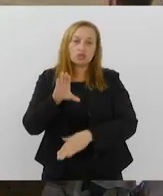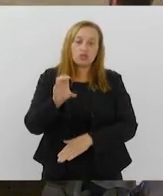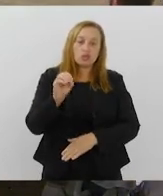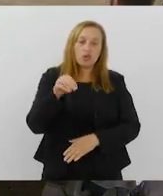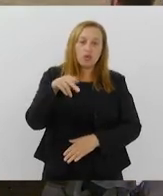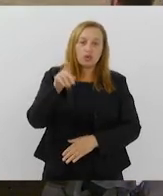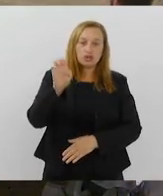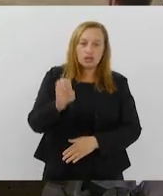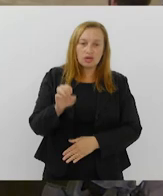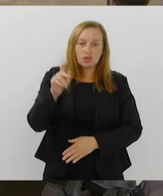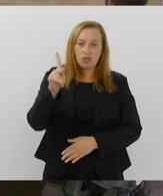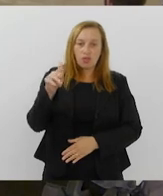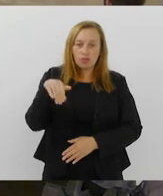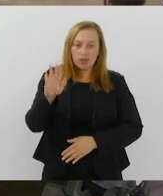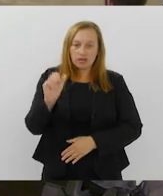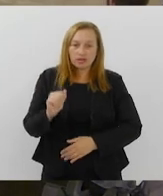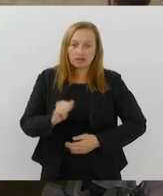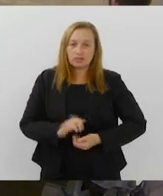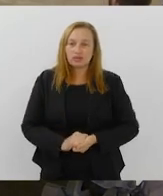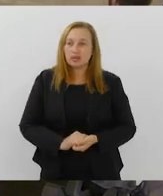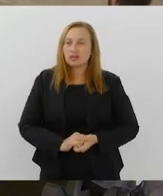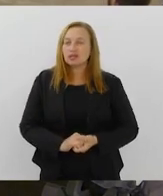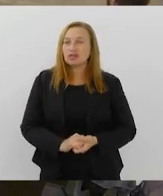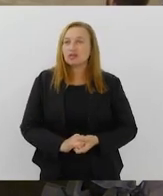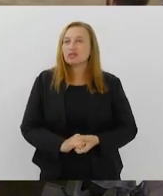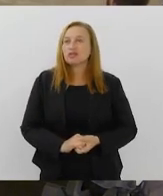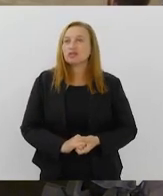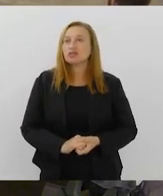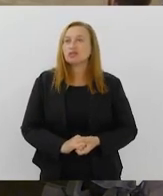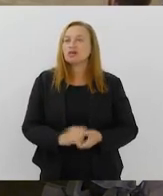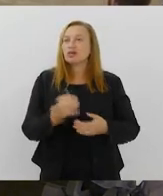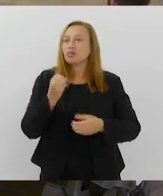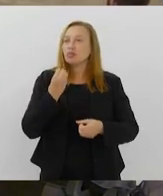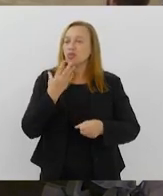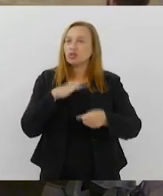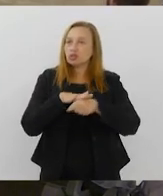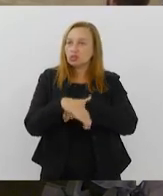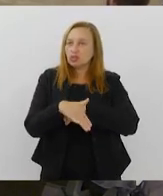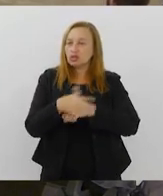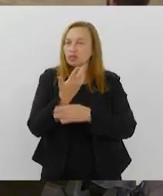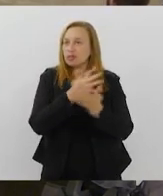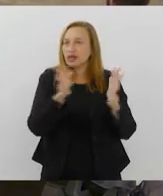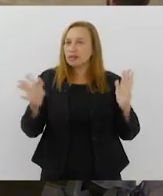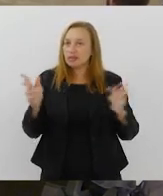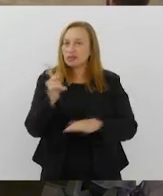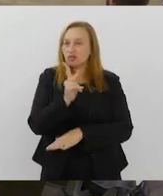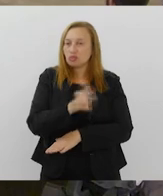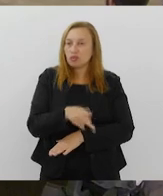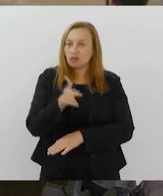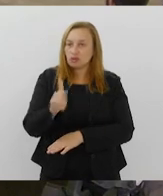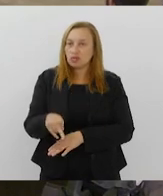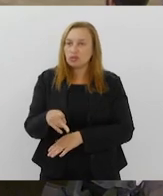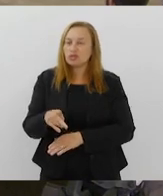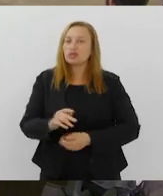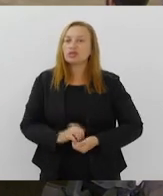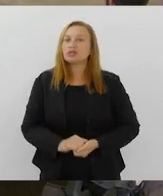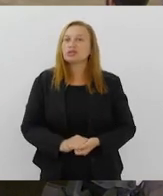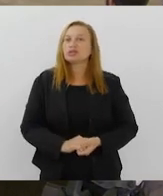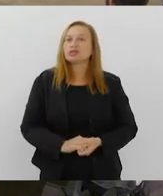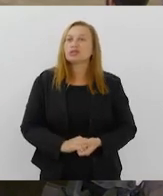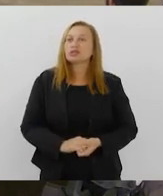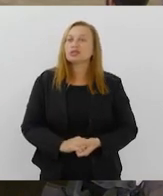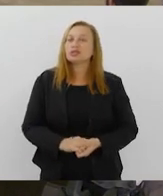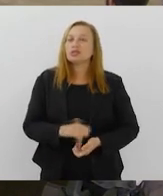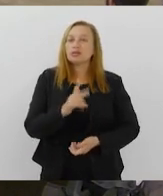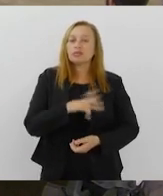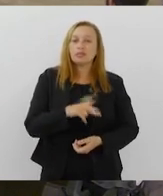Boa noite ao presidente Rodrigo, cumprimento a todos e aos mestres, cumprimentando o mestre